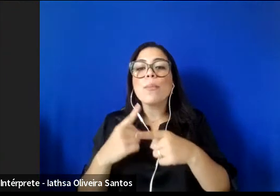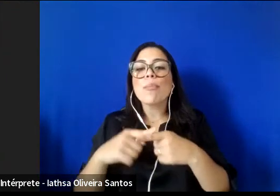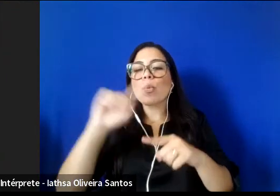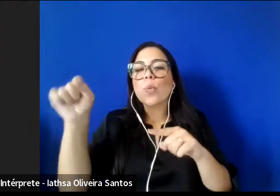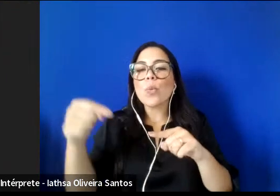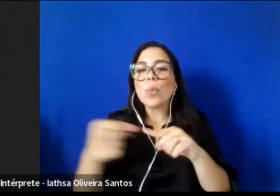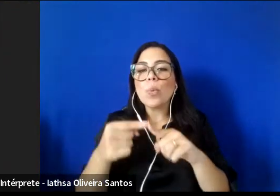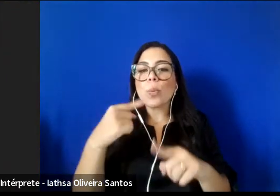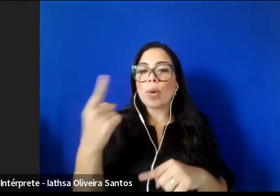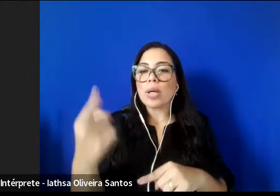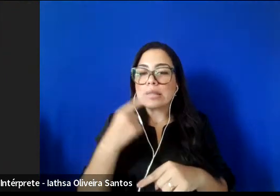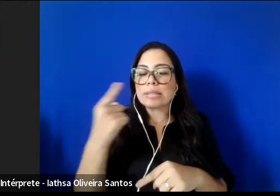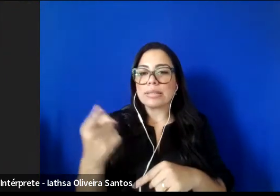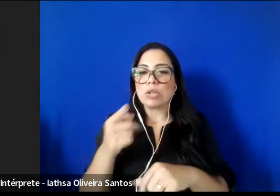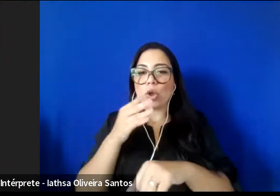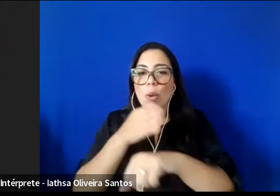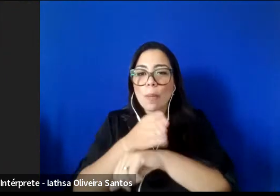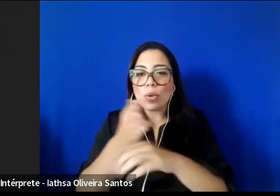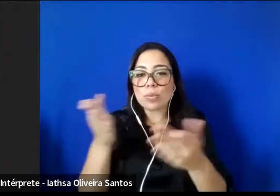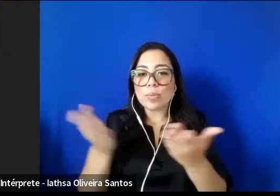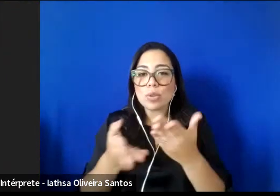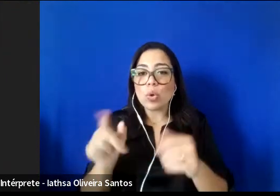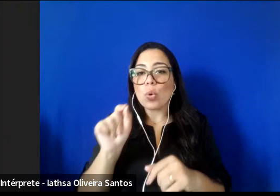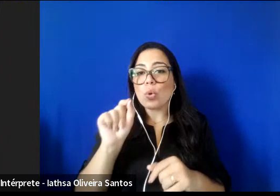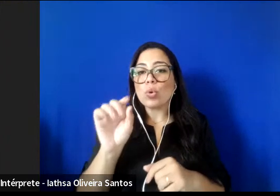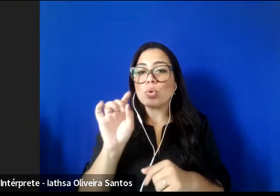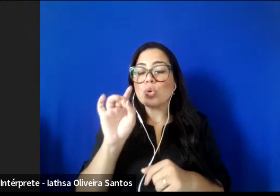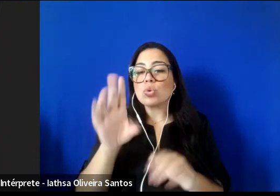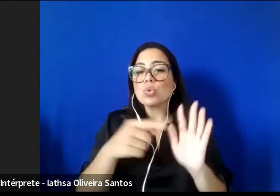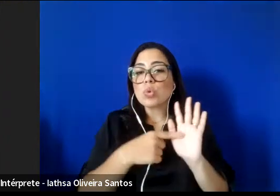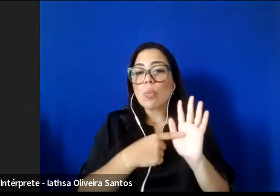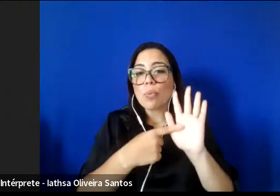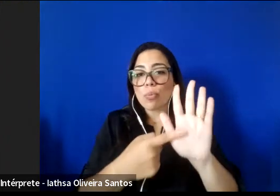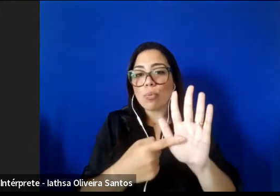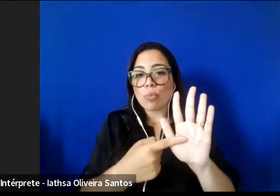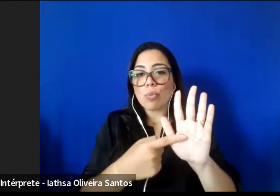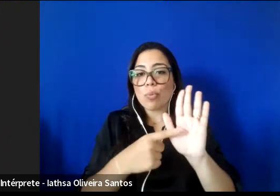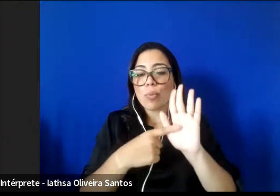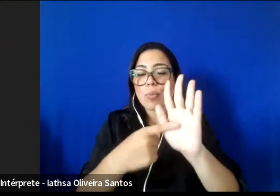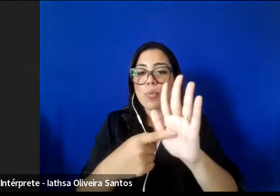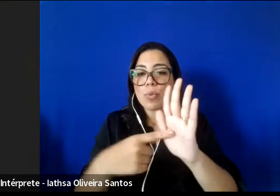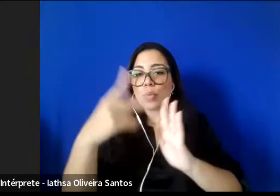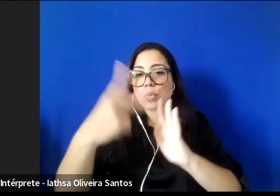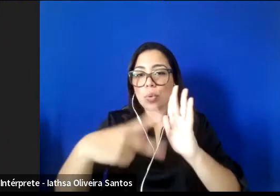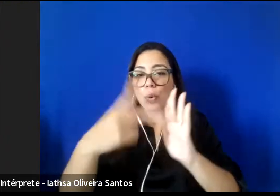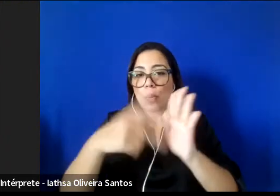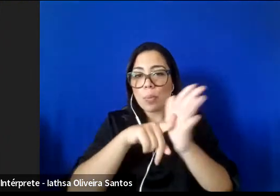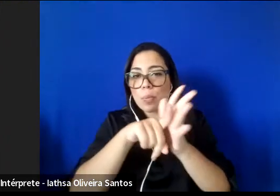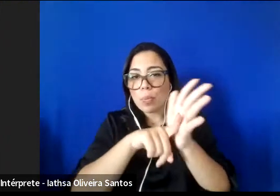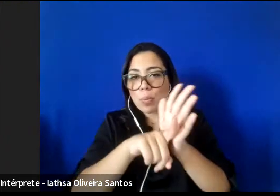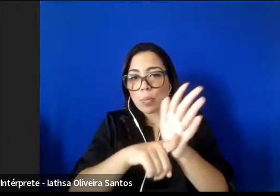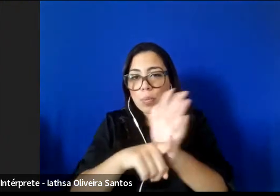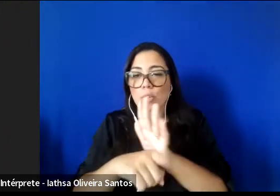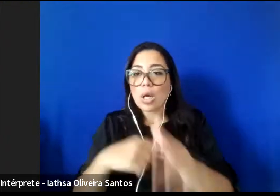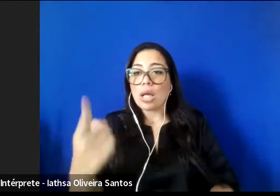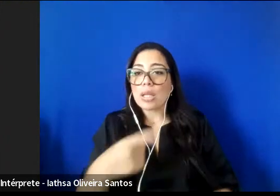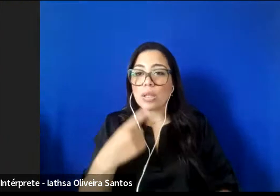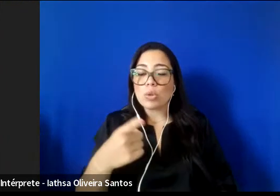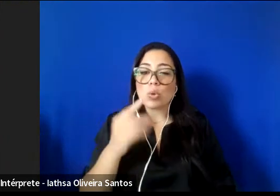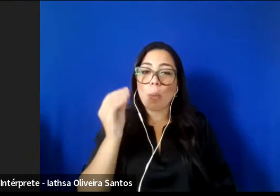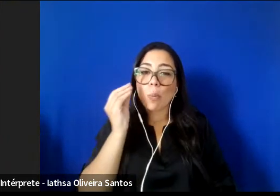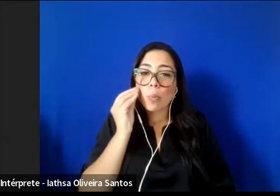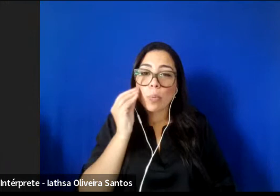da nossa participação hoje aqui é apenas apresentar o projeto de pesquisa que nós pretendemos